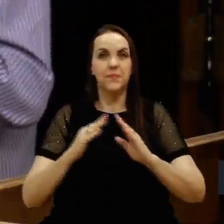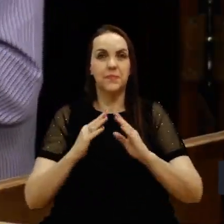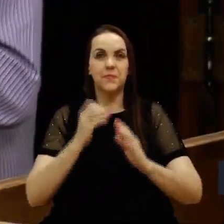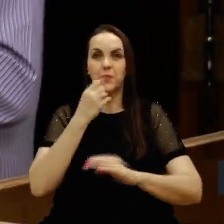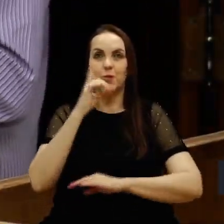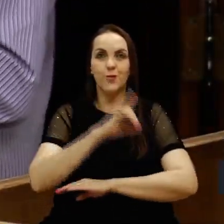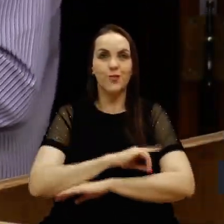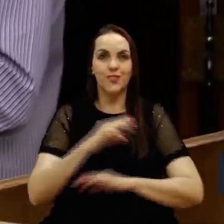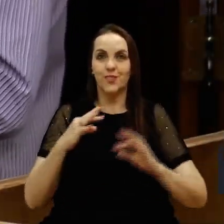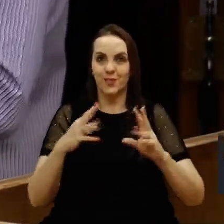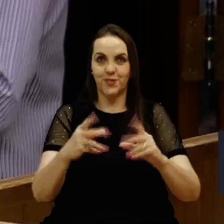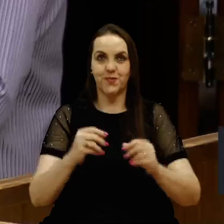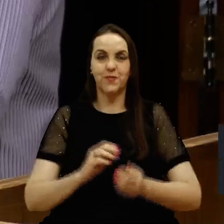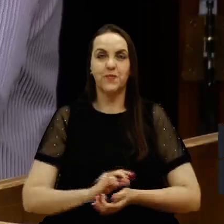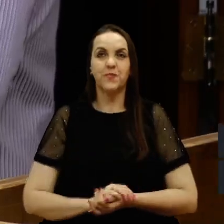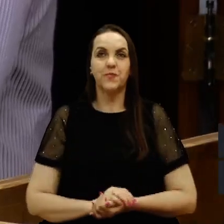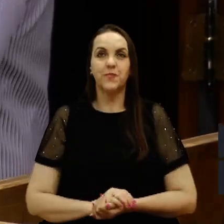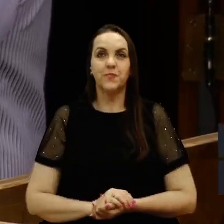dia a todos.